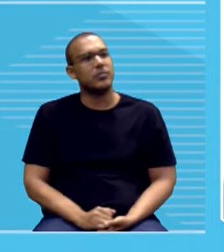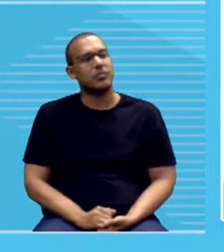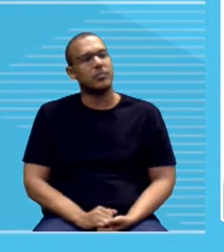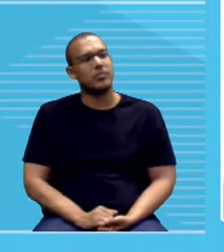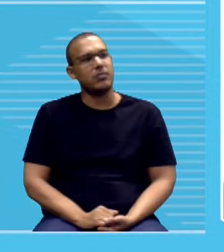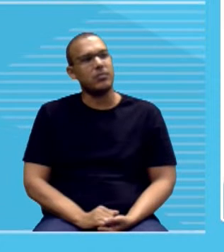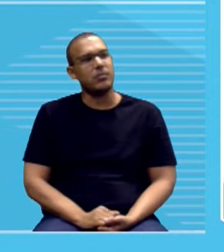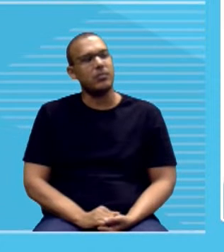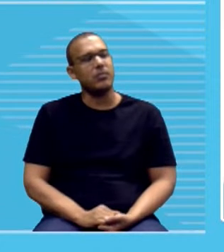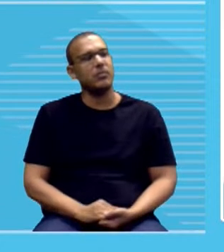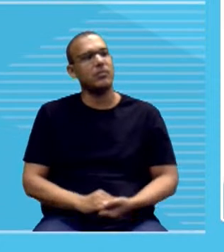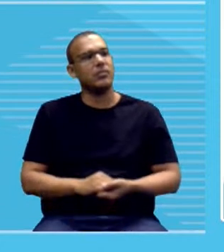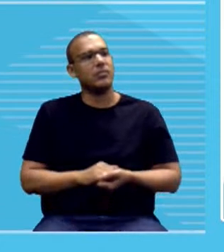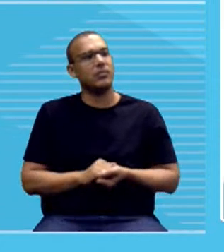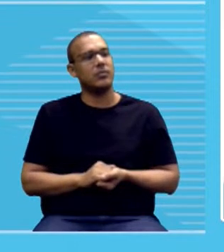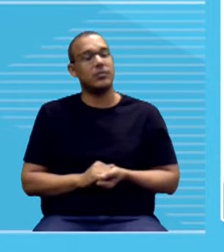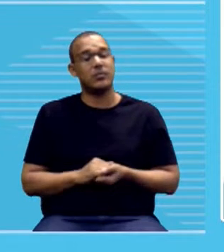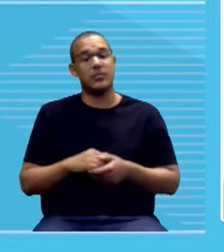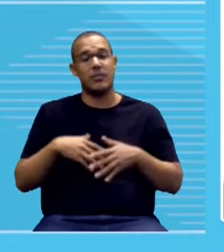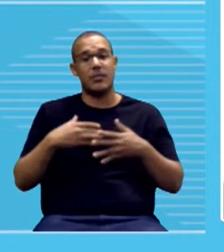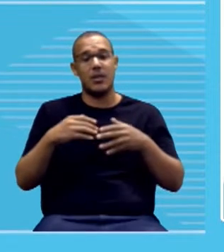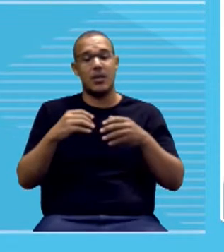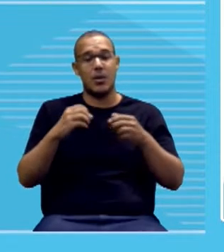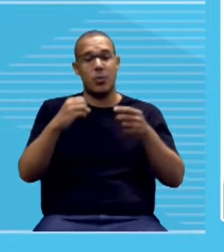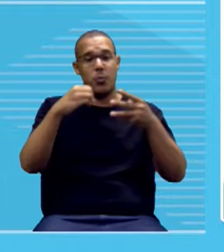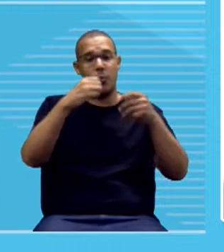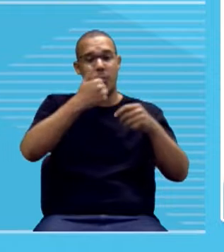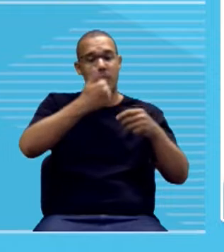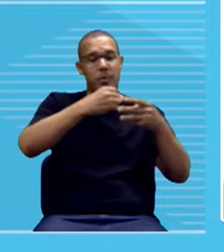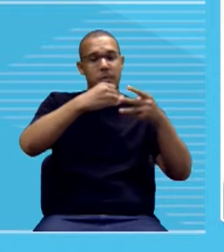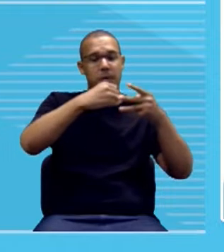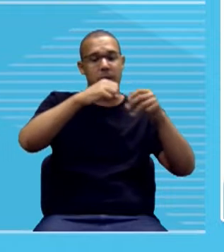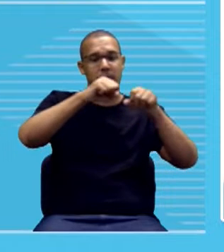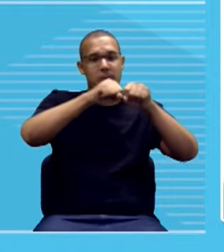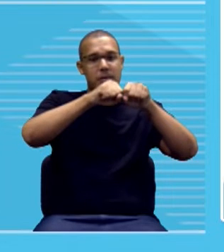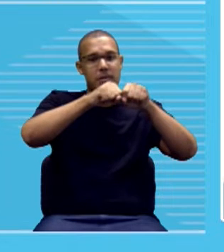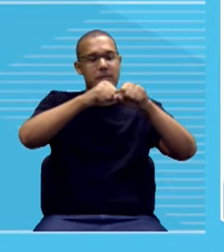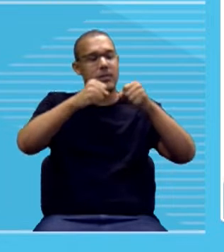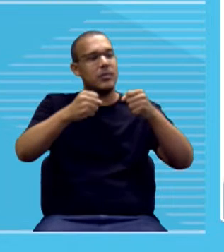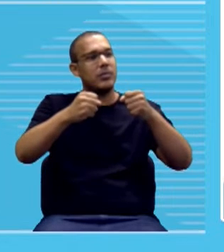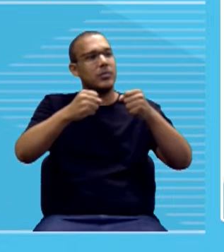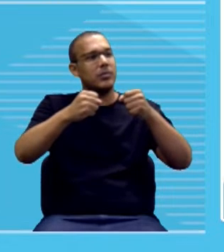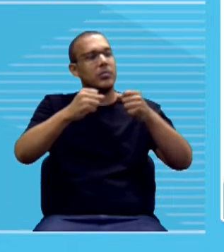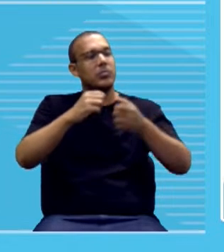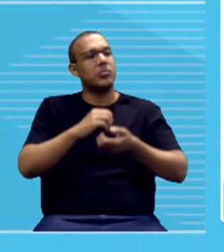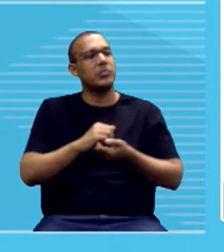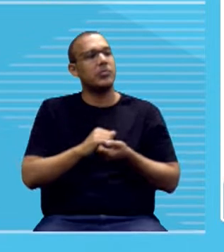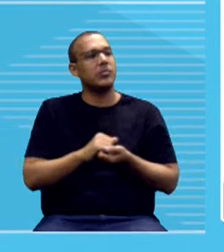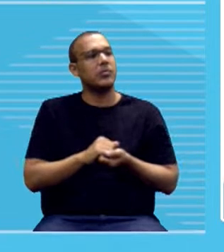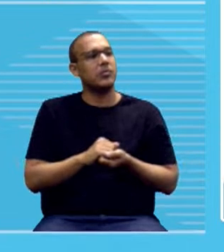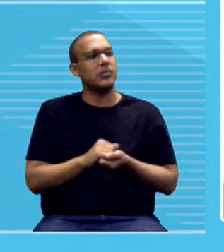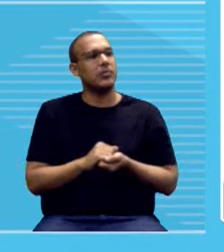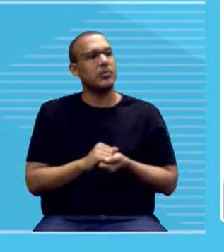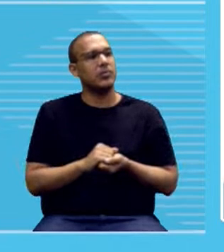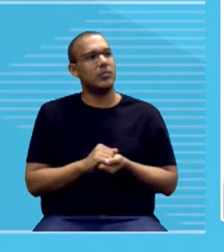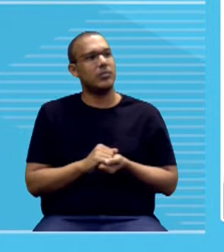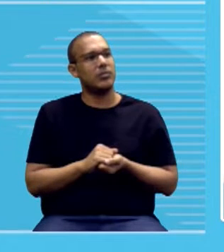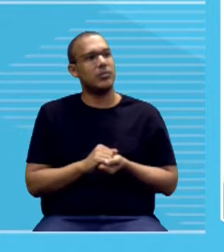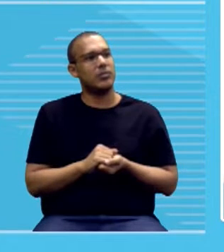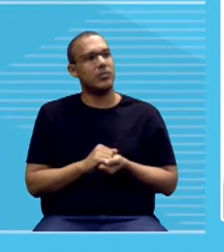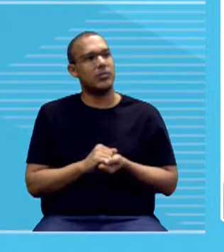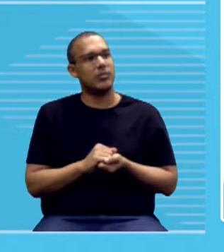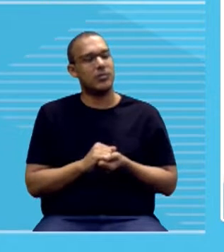mais átomos. A quebra desse primeiro átomo funciona da seguinte forma. Ele vai quebrar e